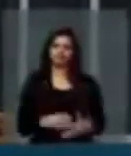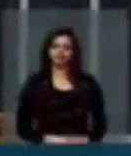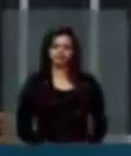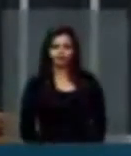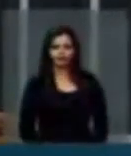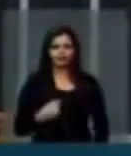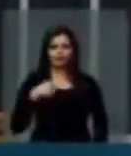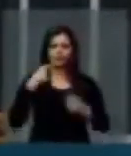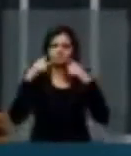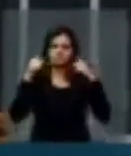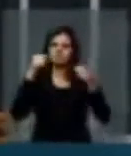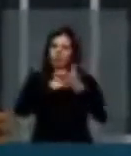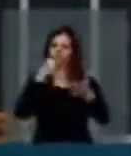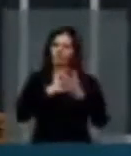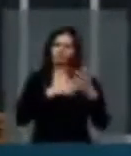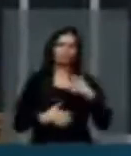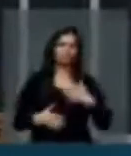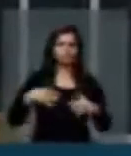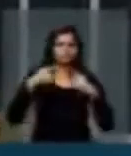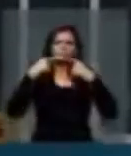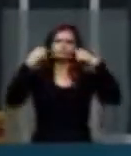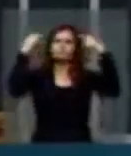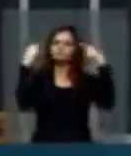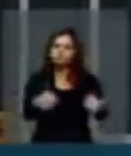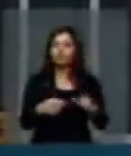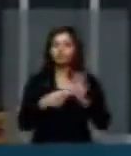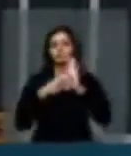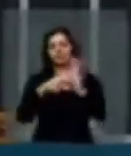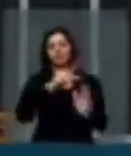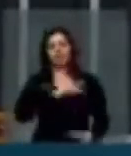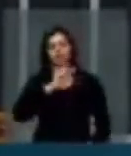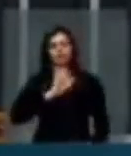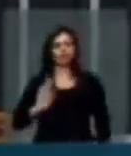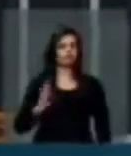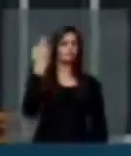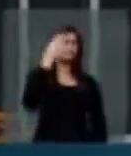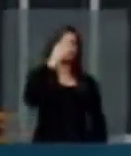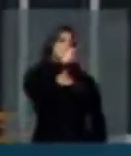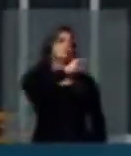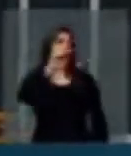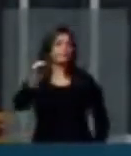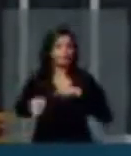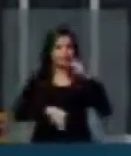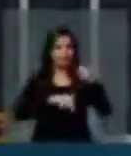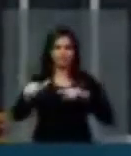registramos o nosso protesto, senhor presidente, para deixar claro que este governo virou as costas para o